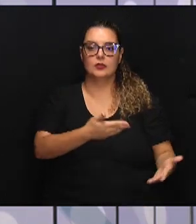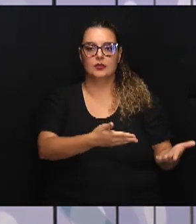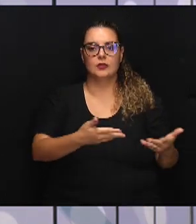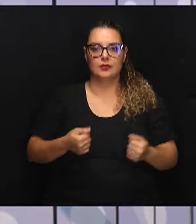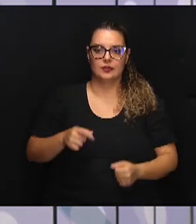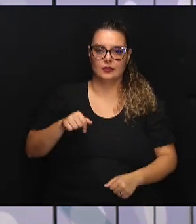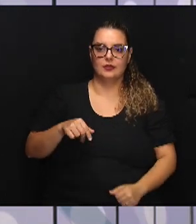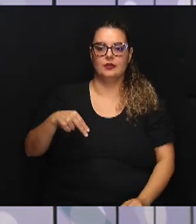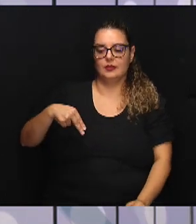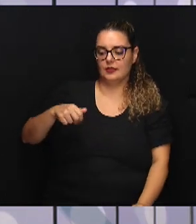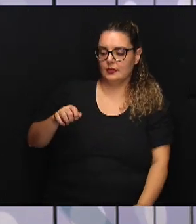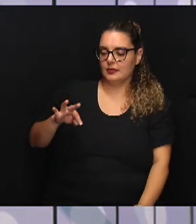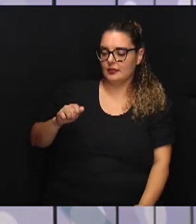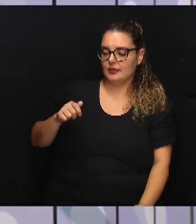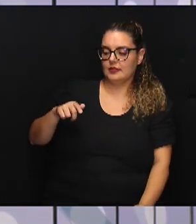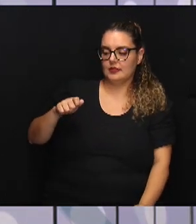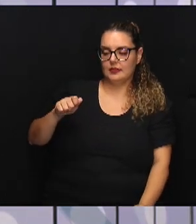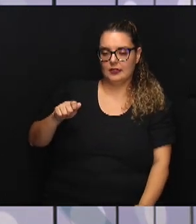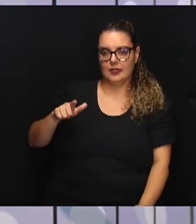é a Natália Tenório,